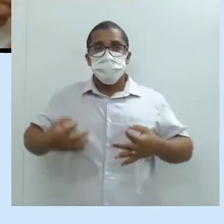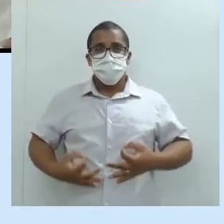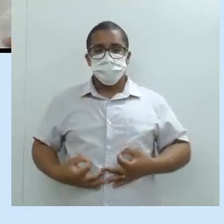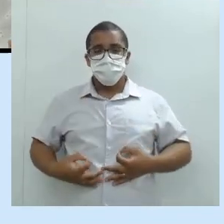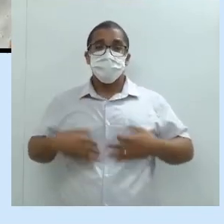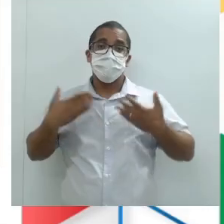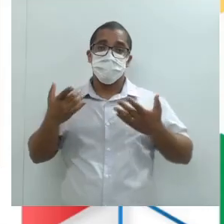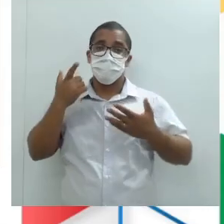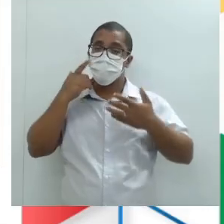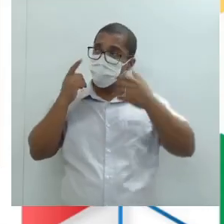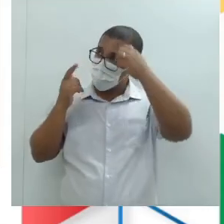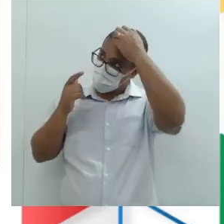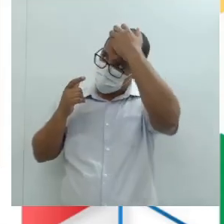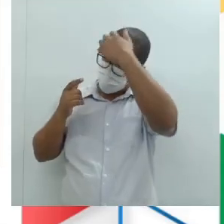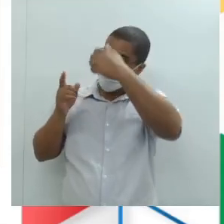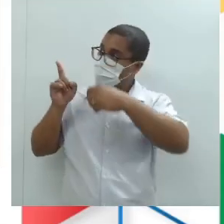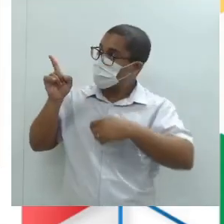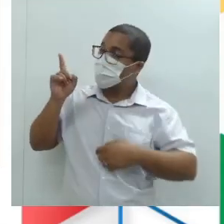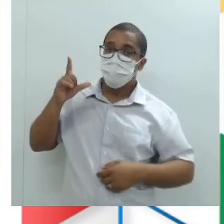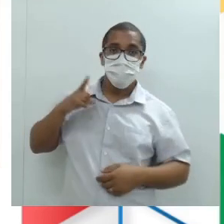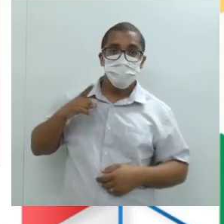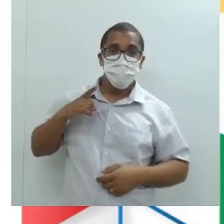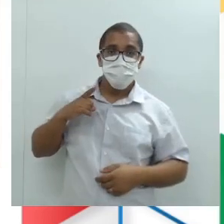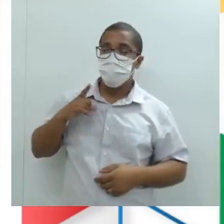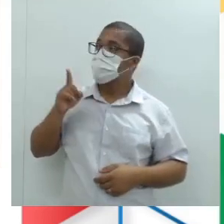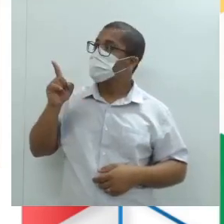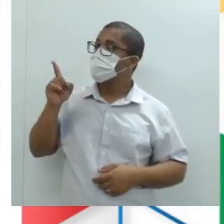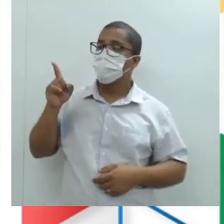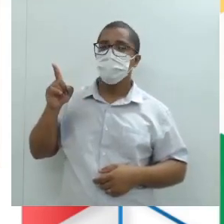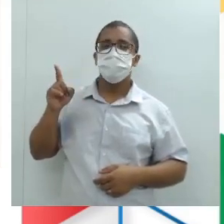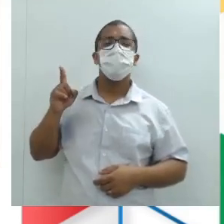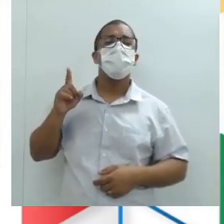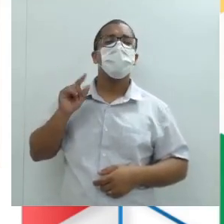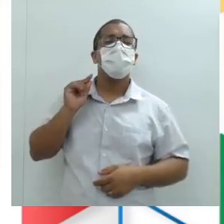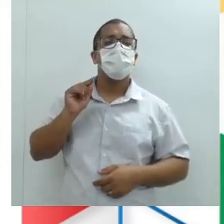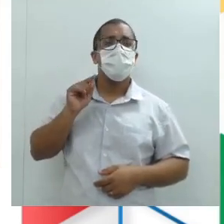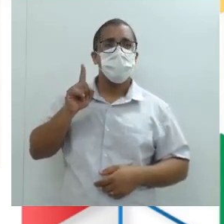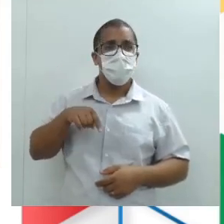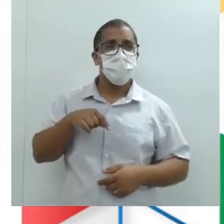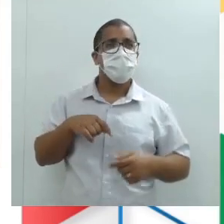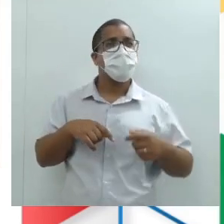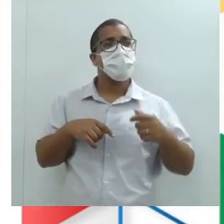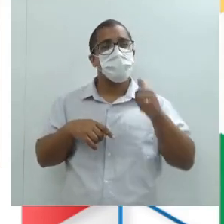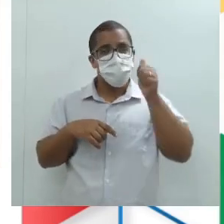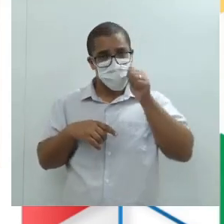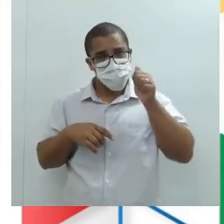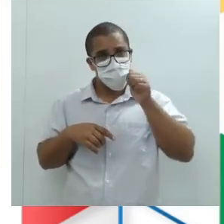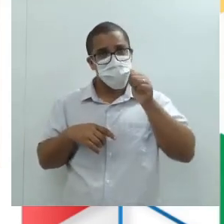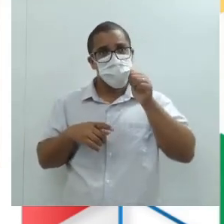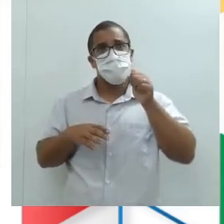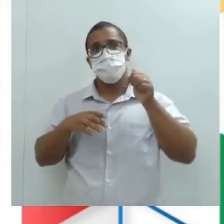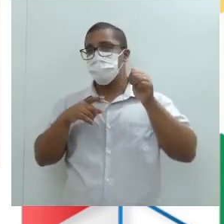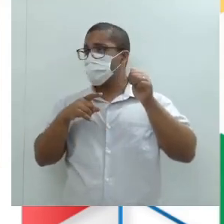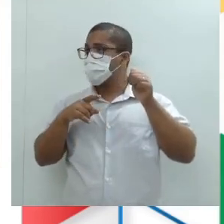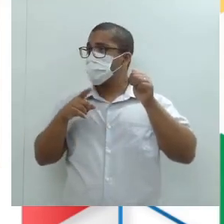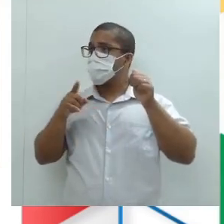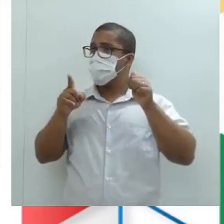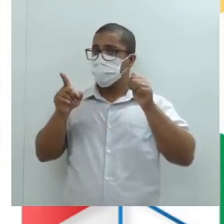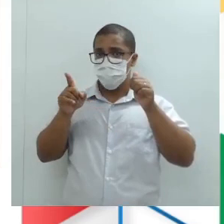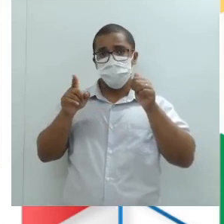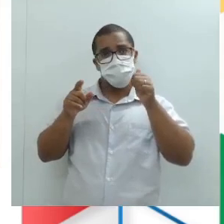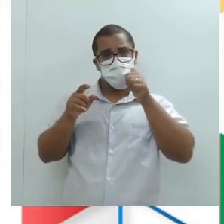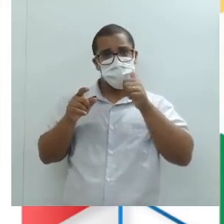aí na telinha a gente tem a questão tanto do sexo feminino, né, do